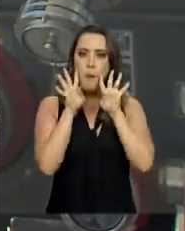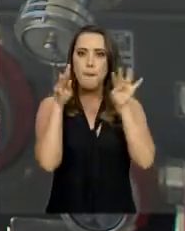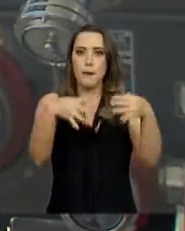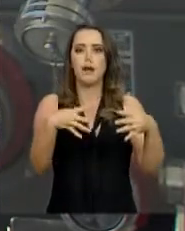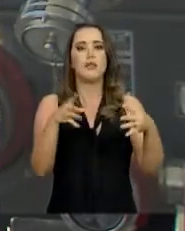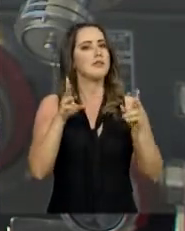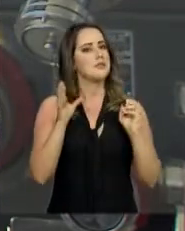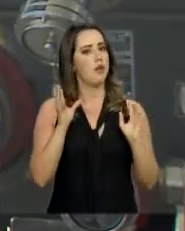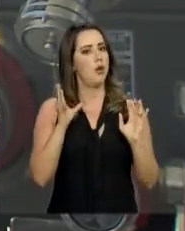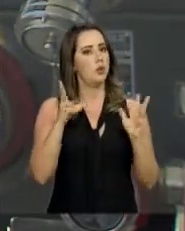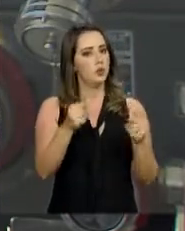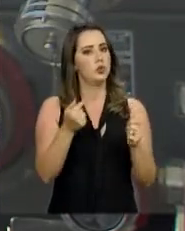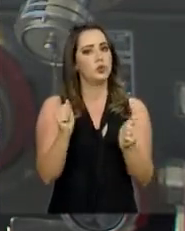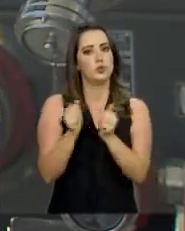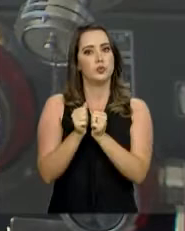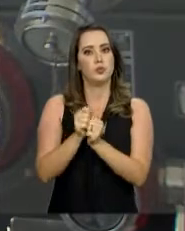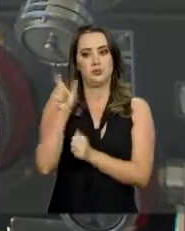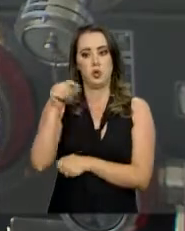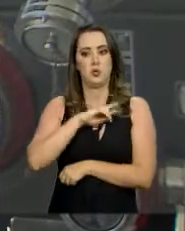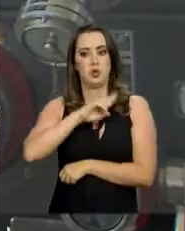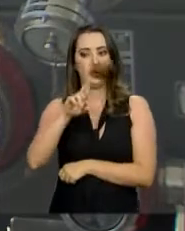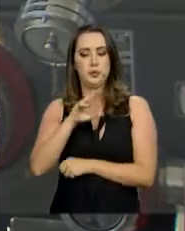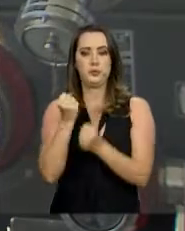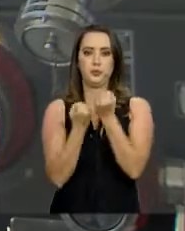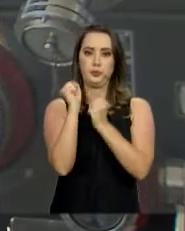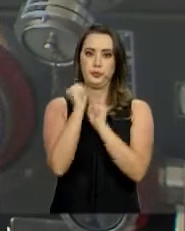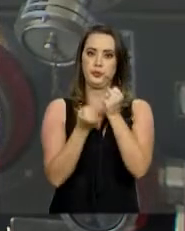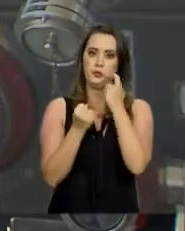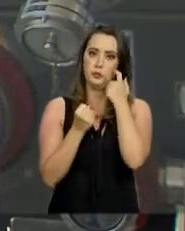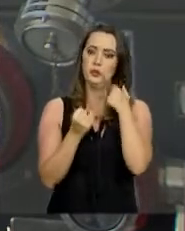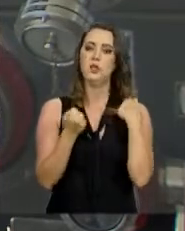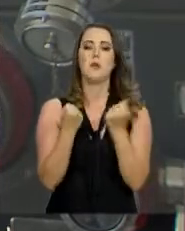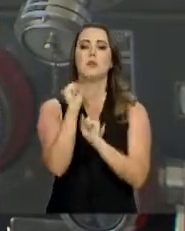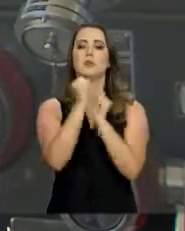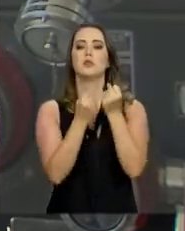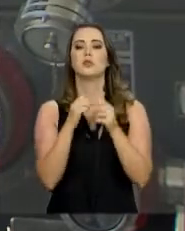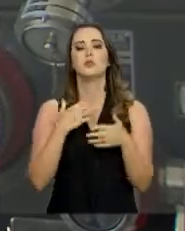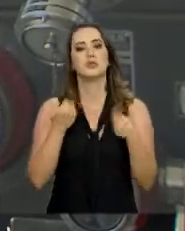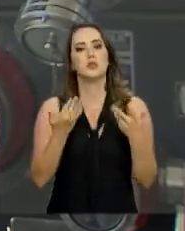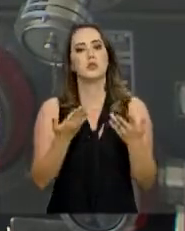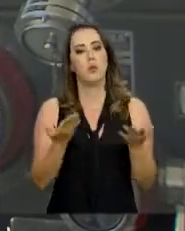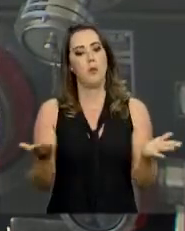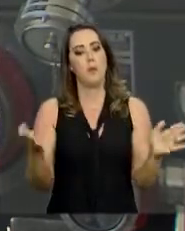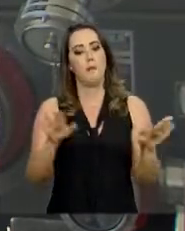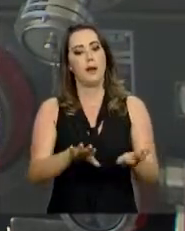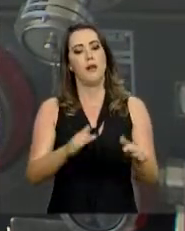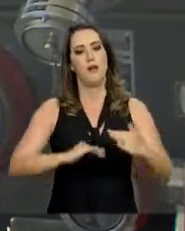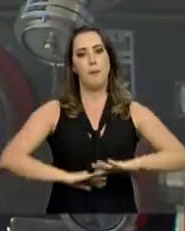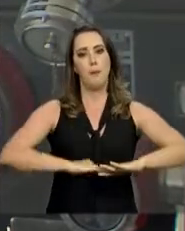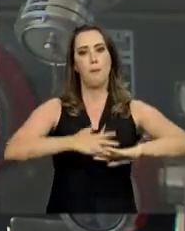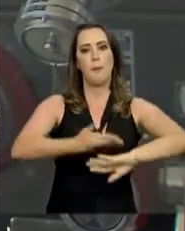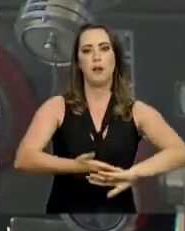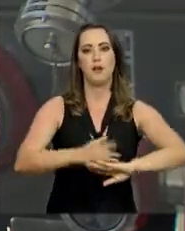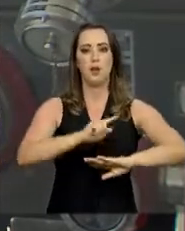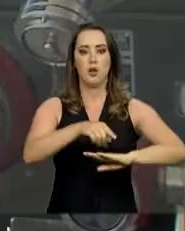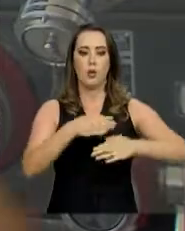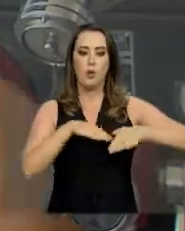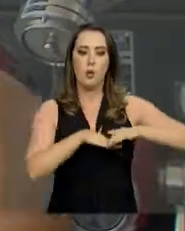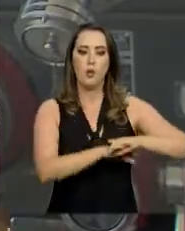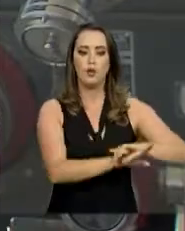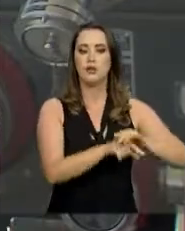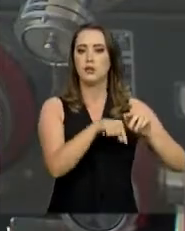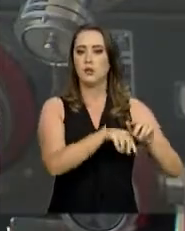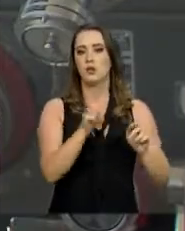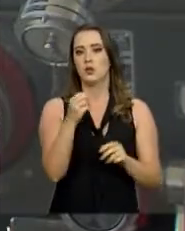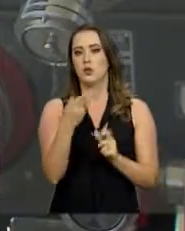vistoria na hora com a presença do chefe, do dono da empresa. E aí o material é guardado, ou aqui, ou no nosso centro de